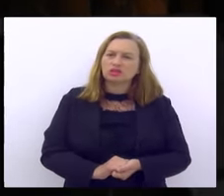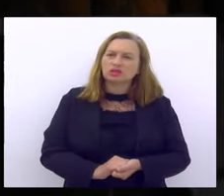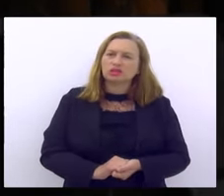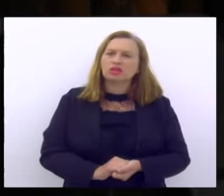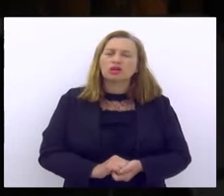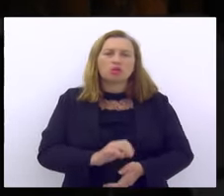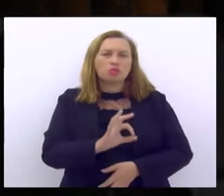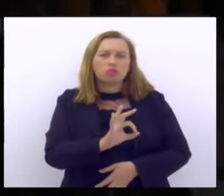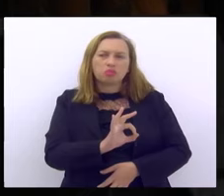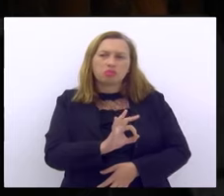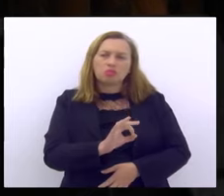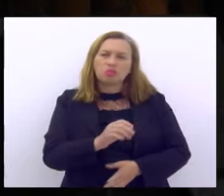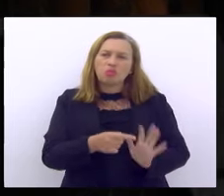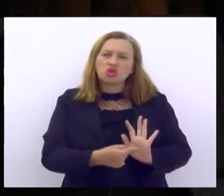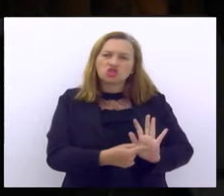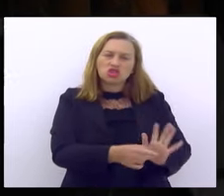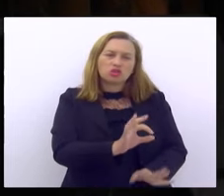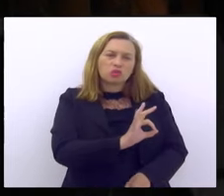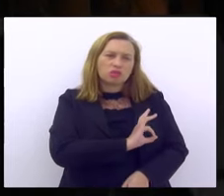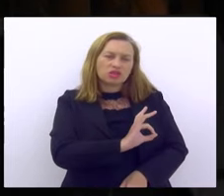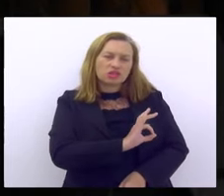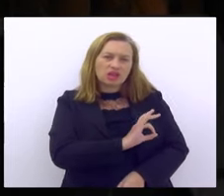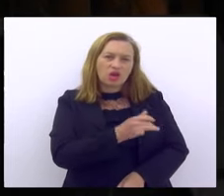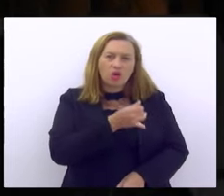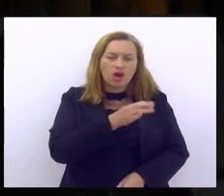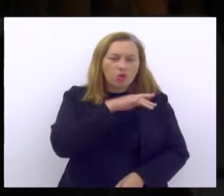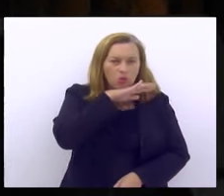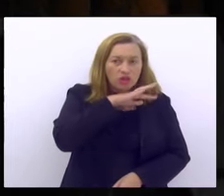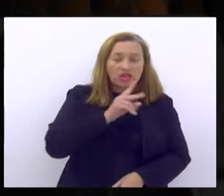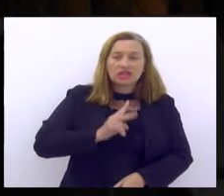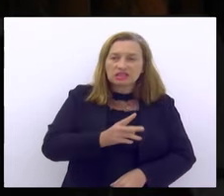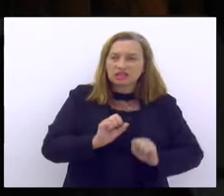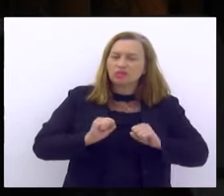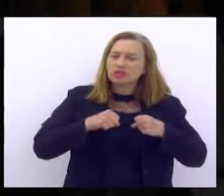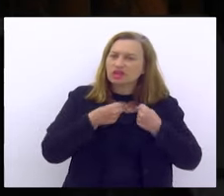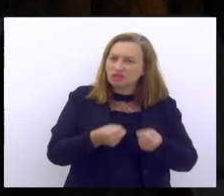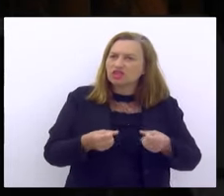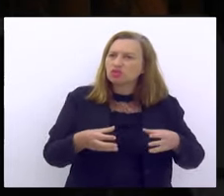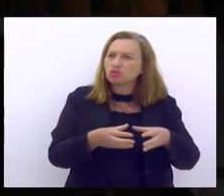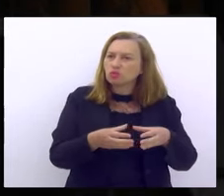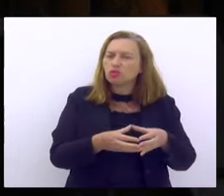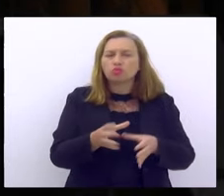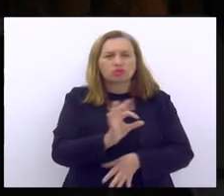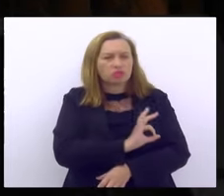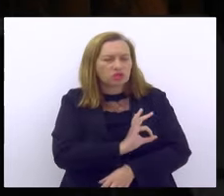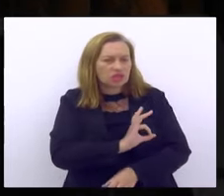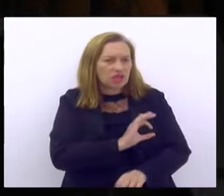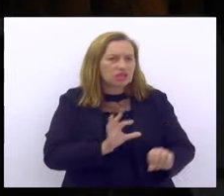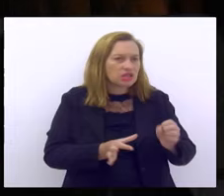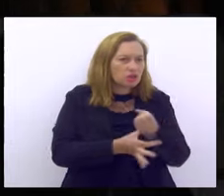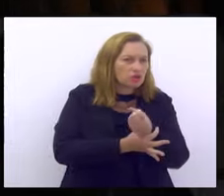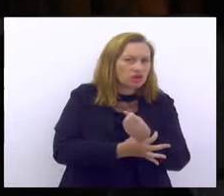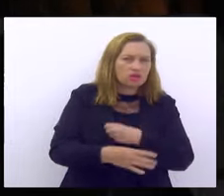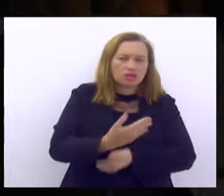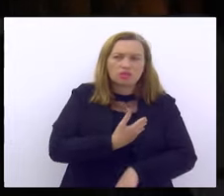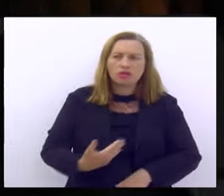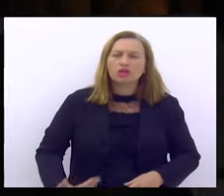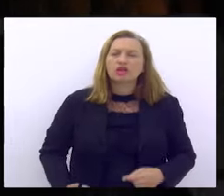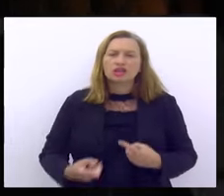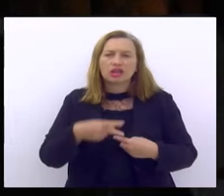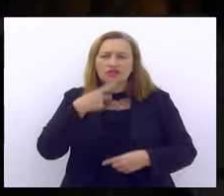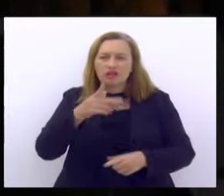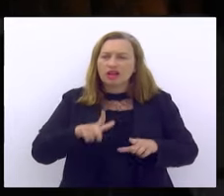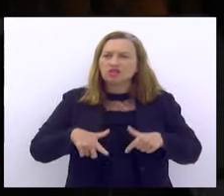vilão. Eu sempre estive aqui, deputado, defendendo as tropas e as forças de segurança, seja no discurso,